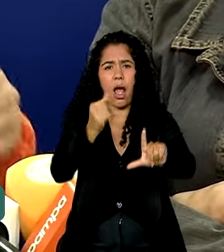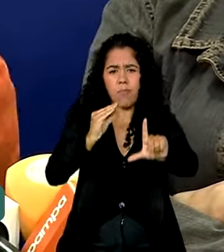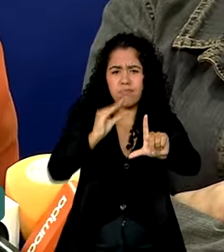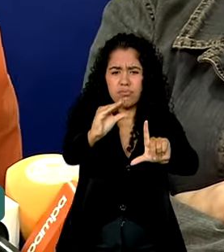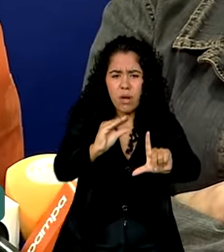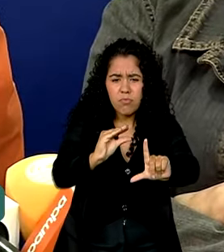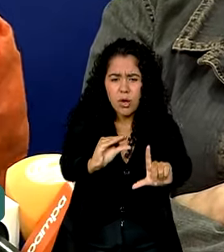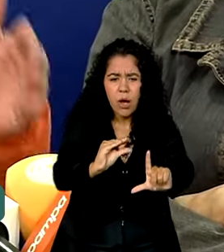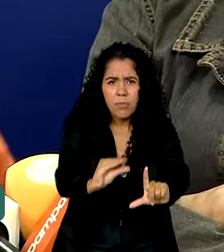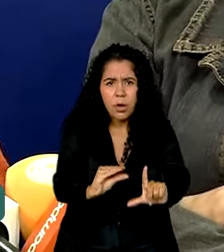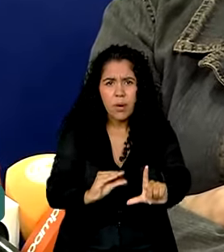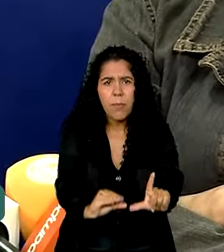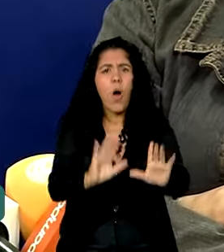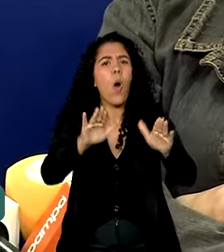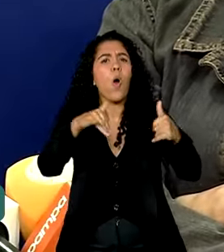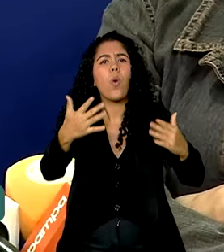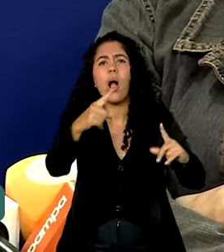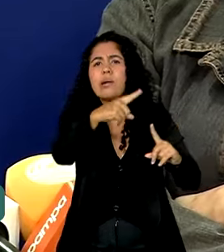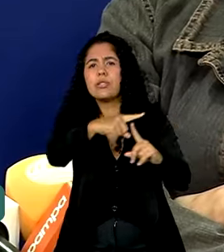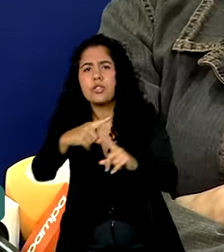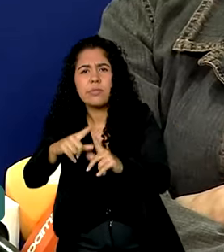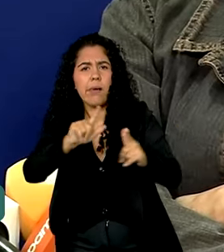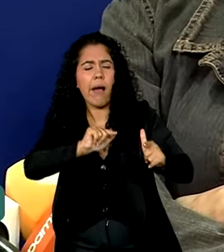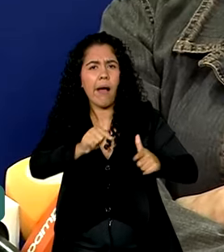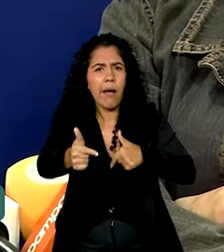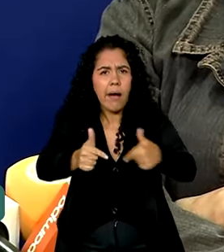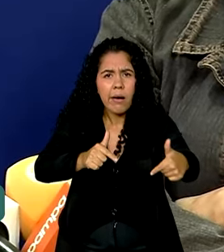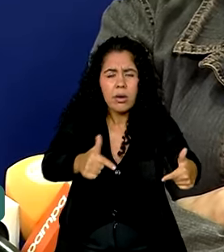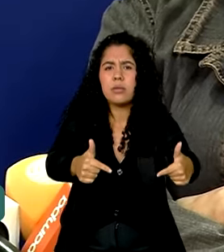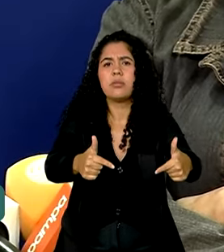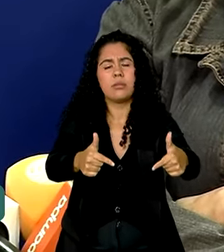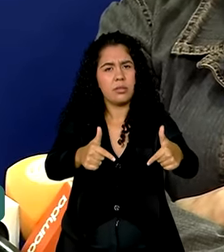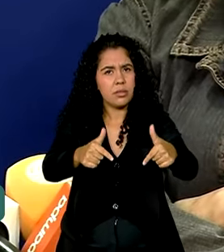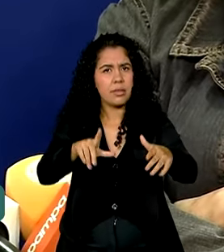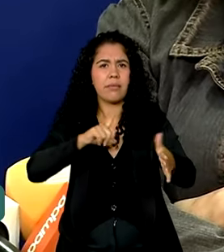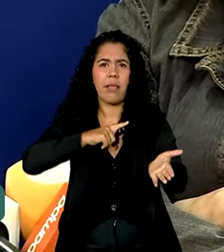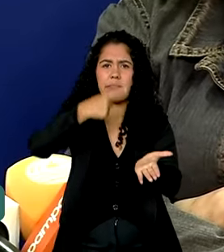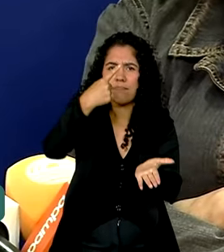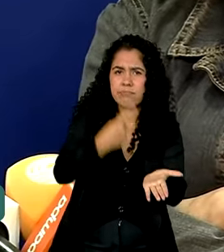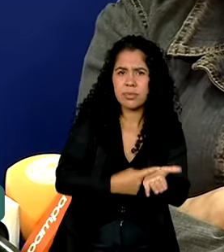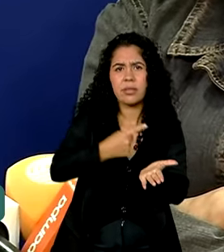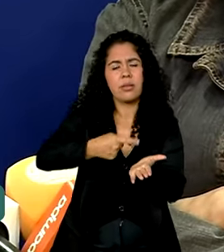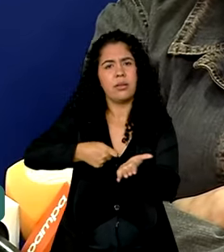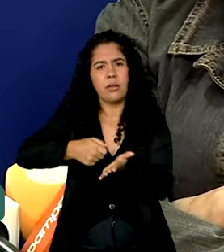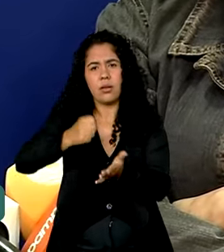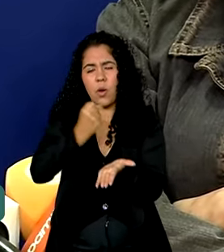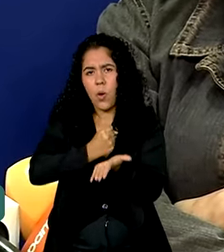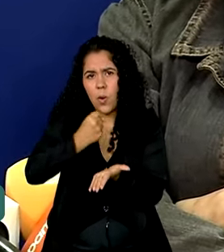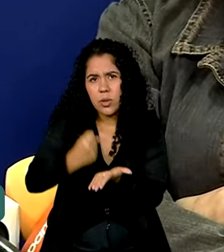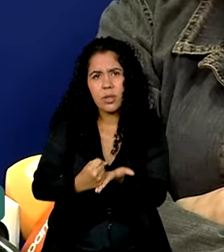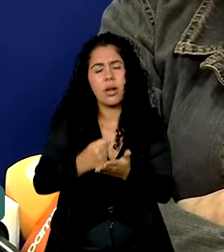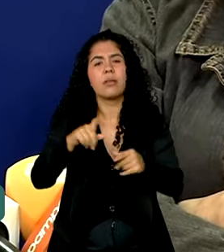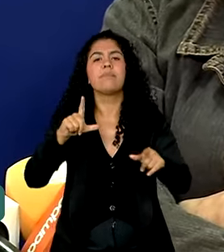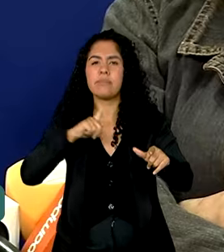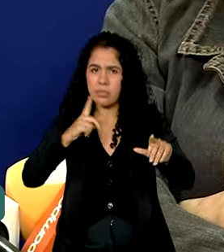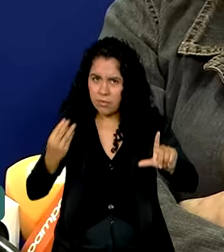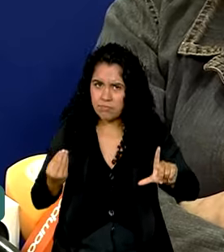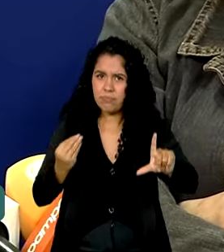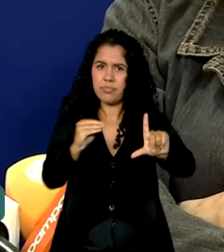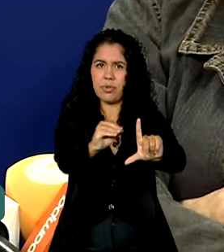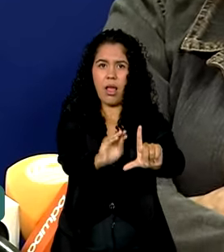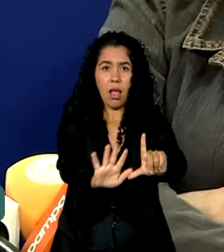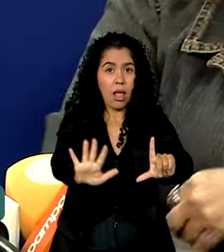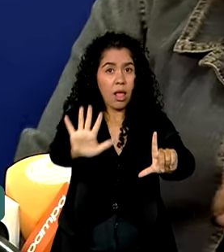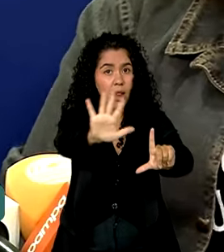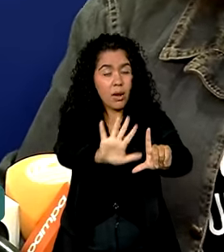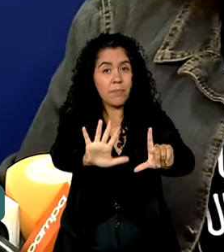que ele foi disponibilizado, todos os convênios e contratos que envolvem dinheiro público também vão estar nesse site, para que